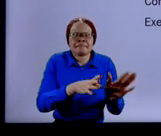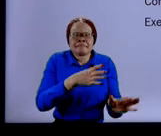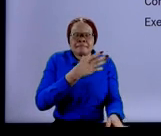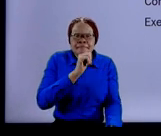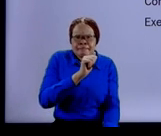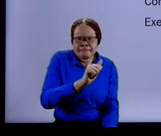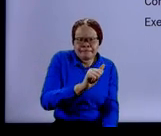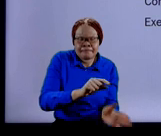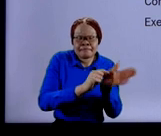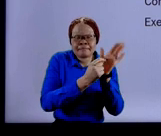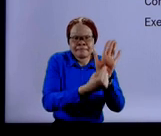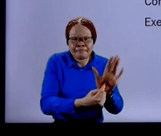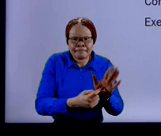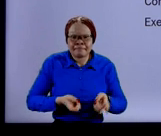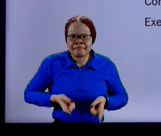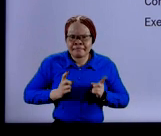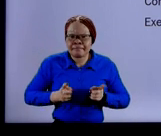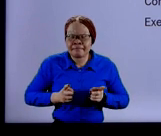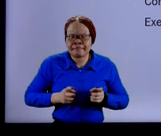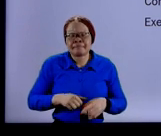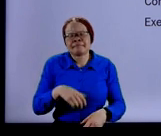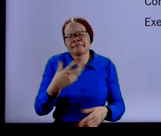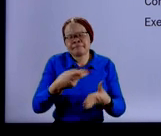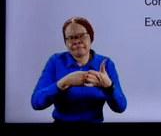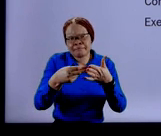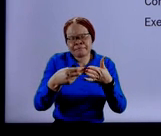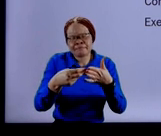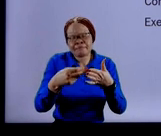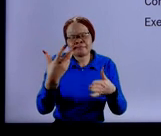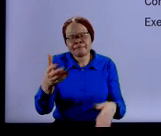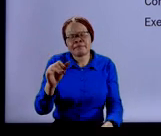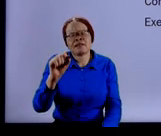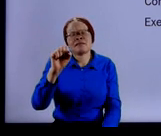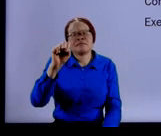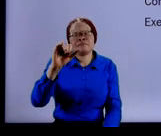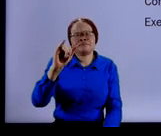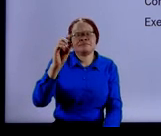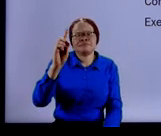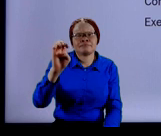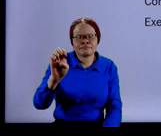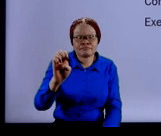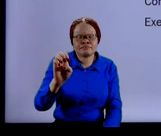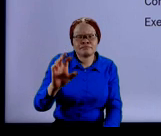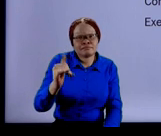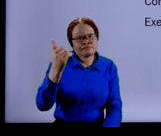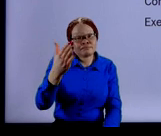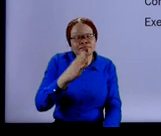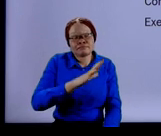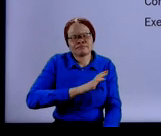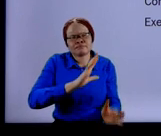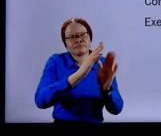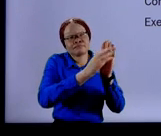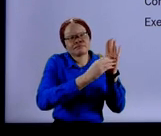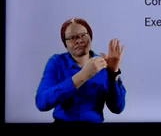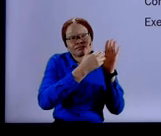no singular que vai concordar com o nome Side e a seguir